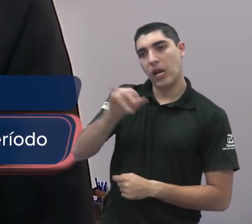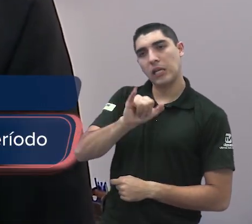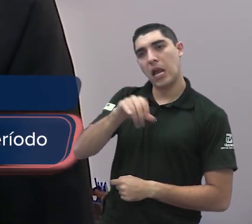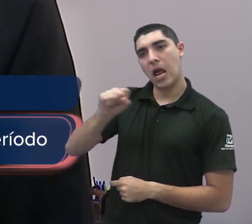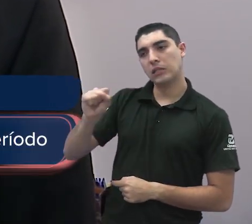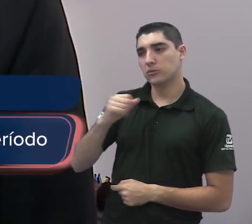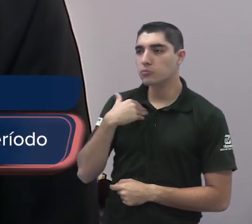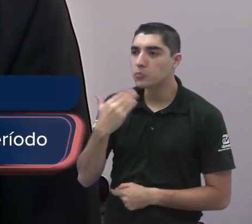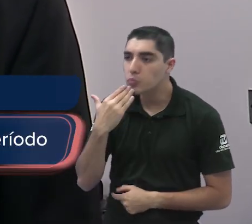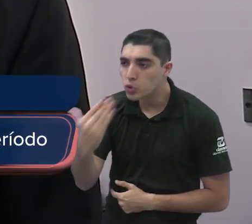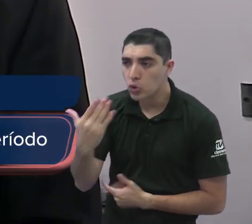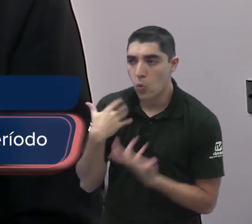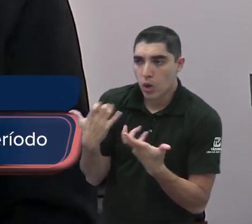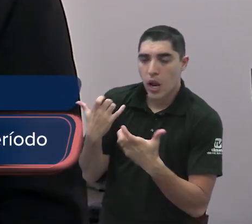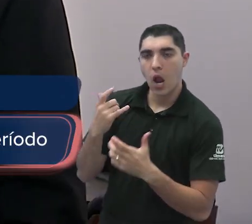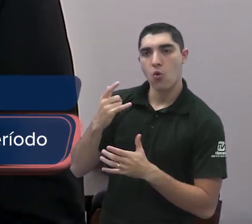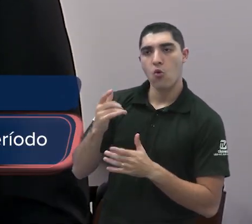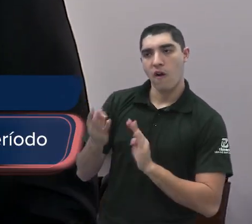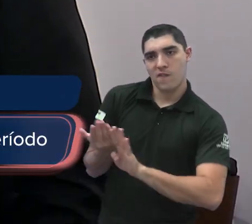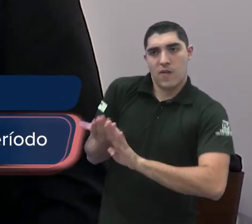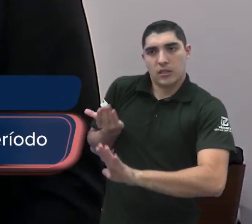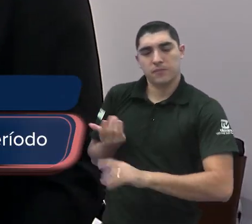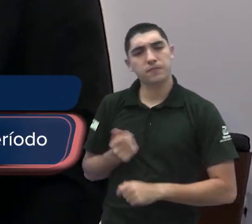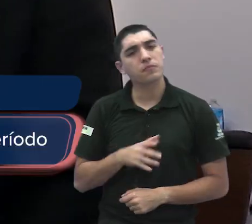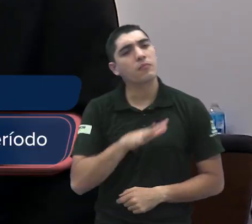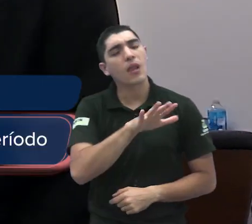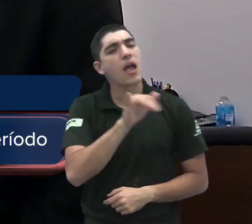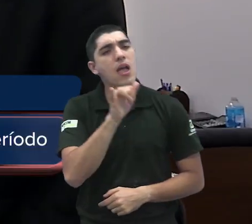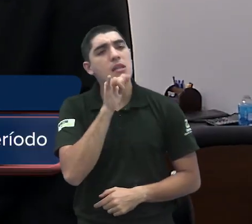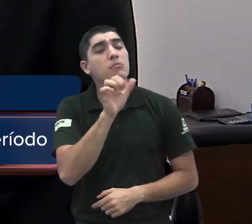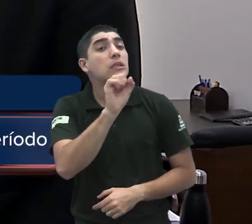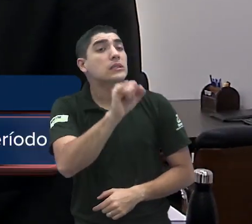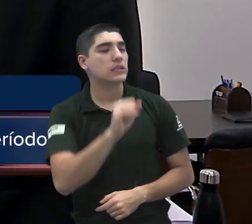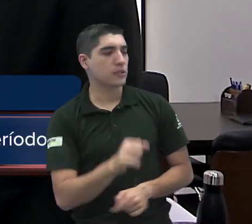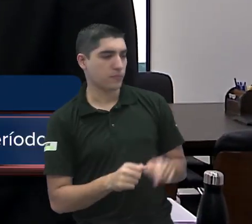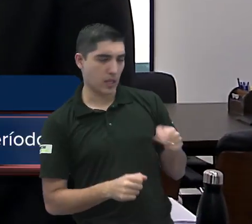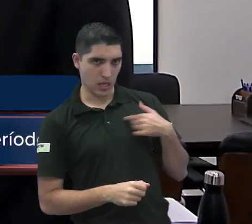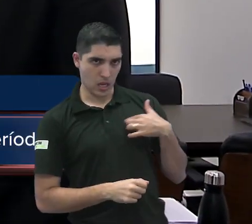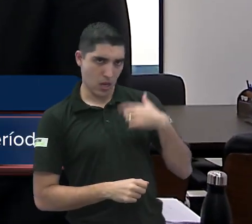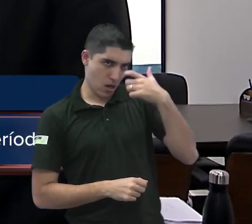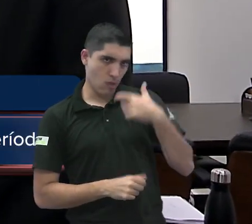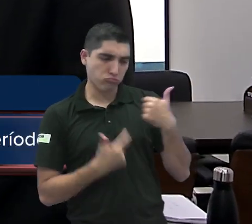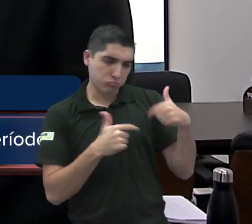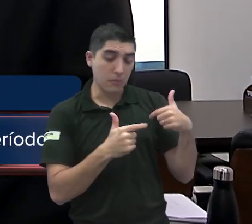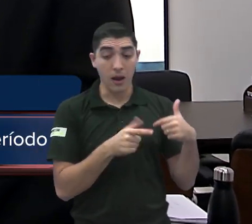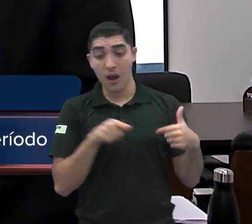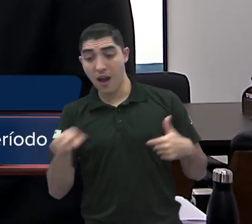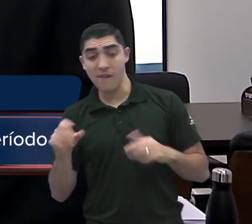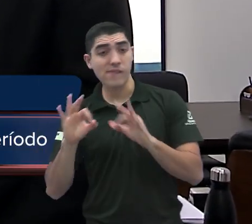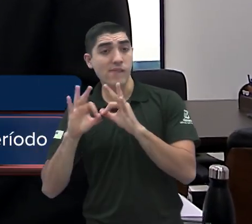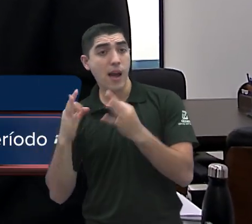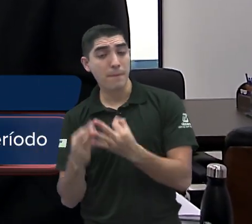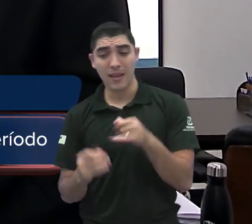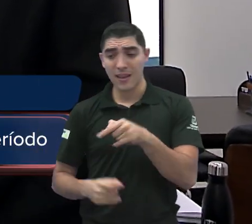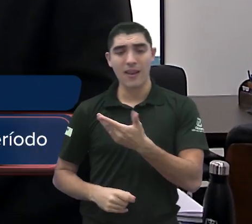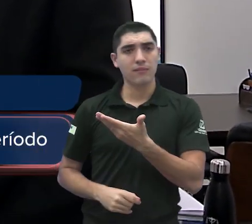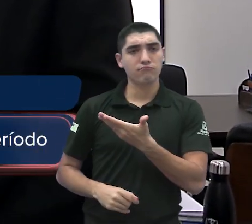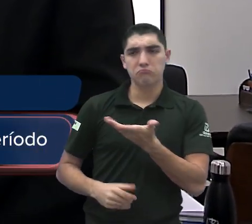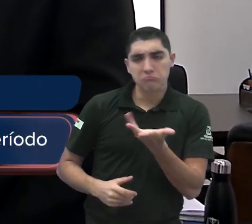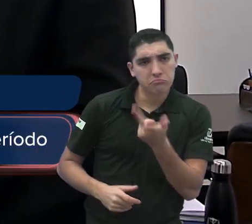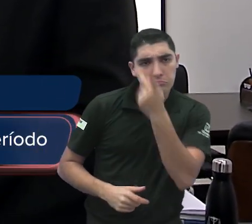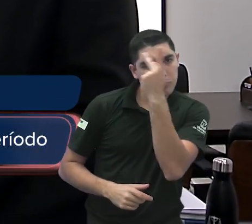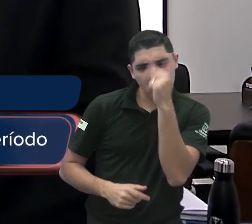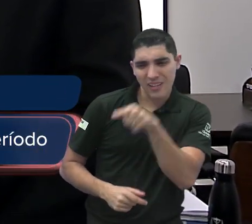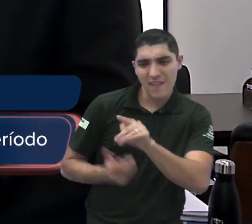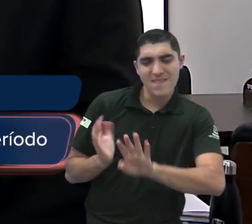INSS. Agora, tem uma outra questão, por exemplo, quando uma pessoa da família está afastada, né, quando tem